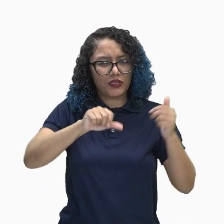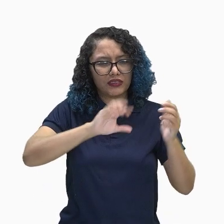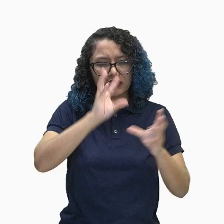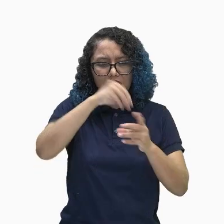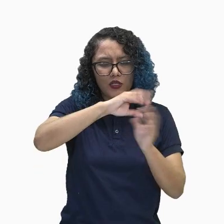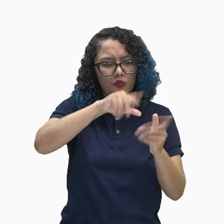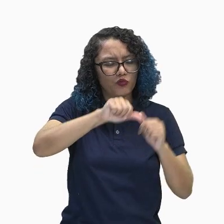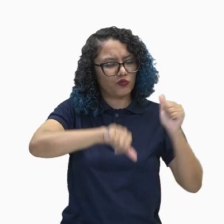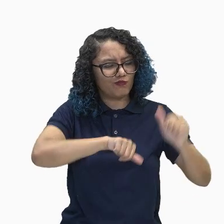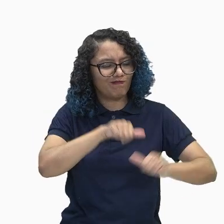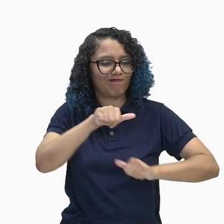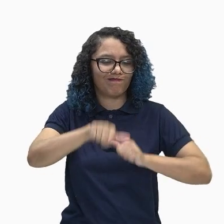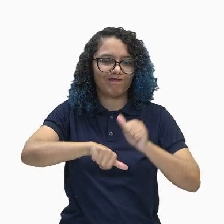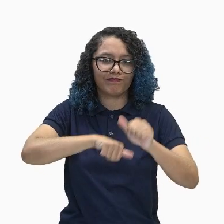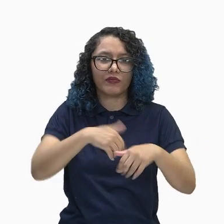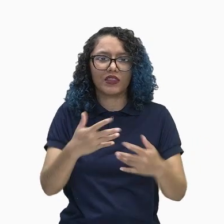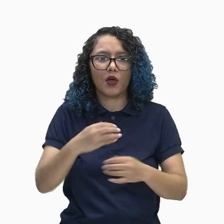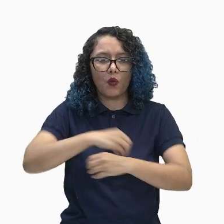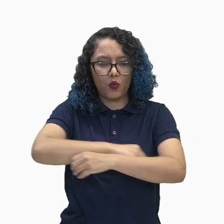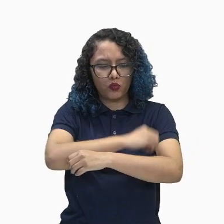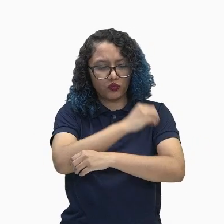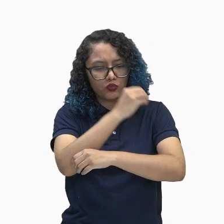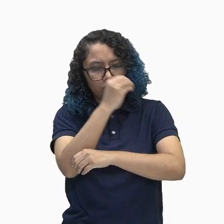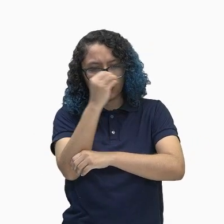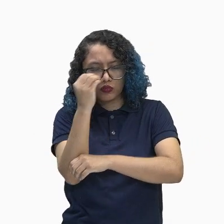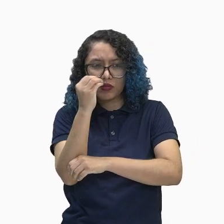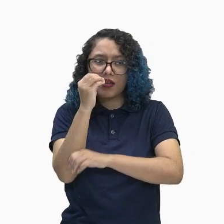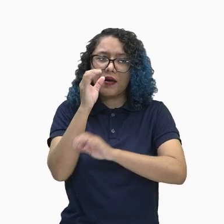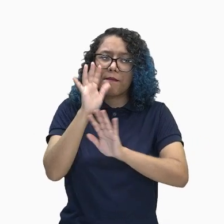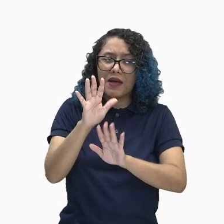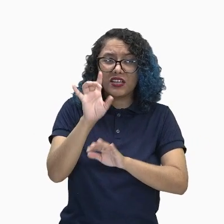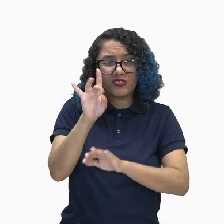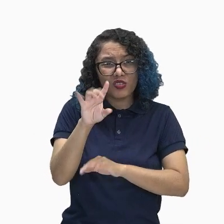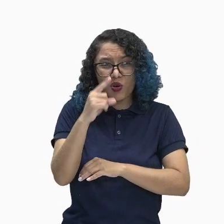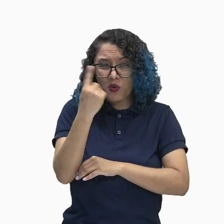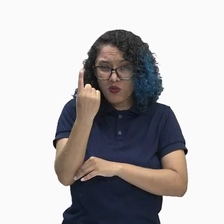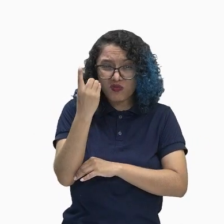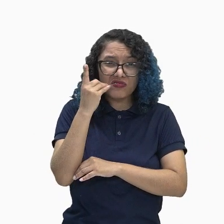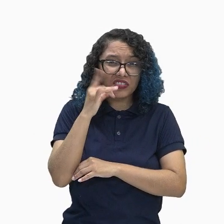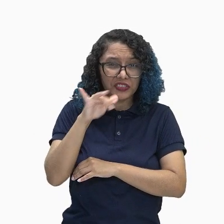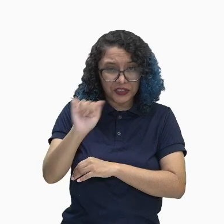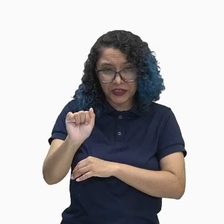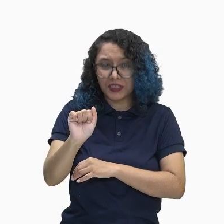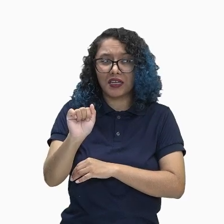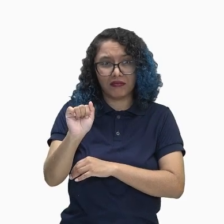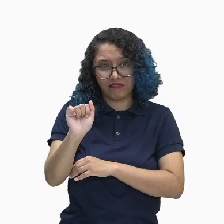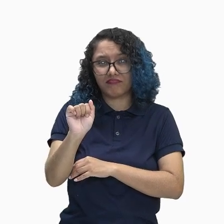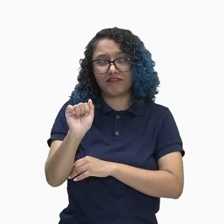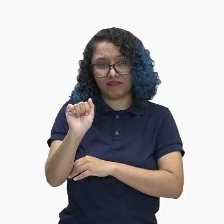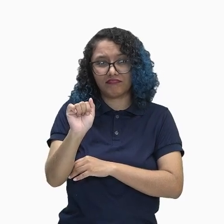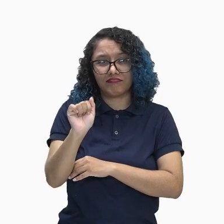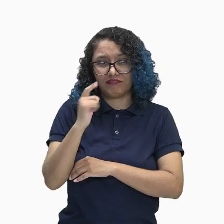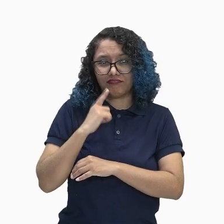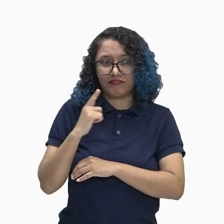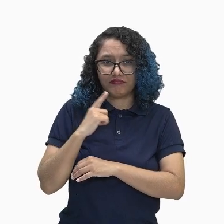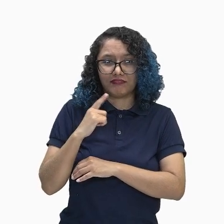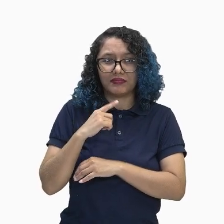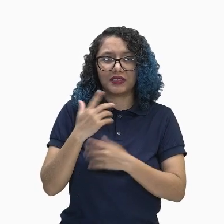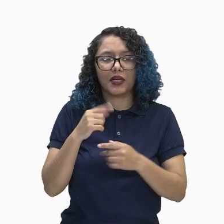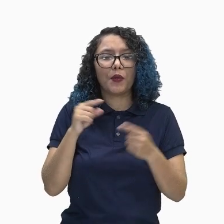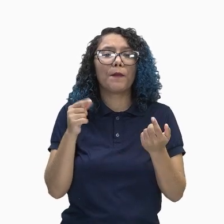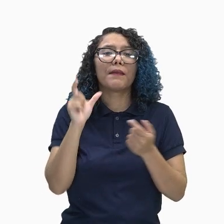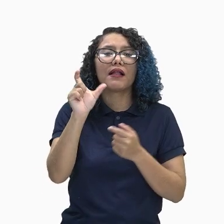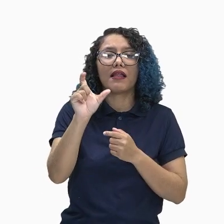Então, observem, olha, nasce o sol e não dura mais que um dia. Então, nós temos a palavra